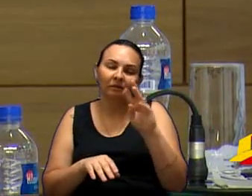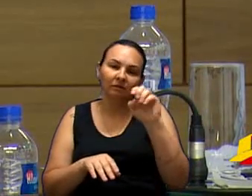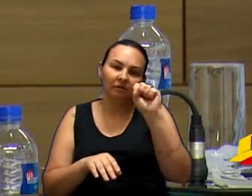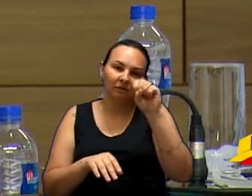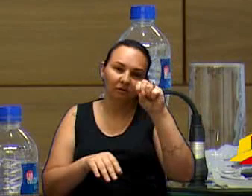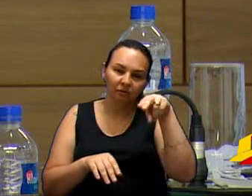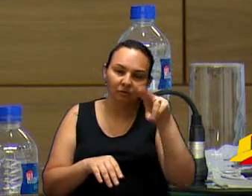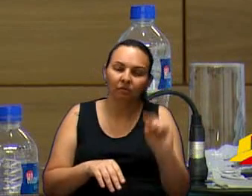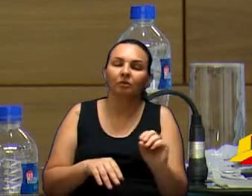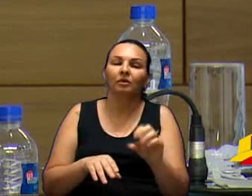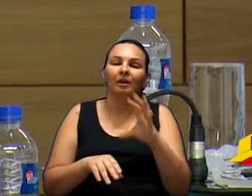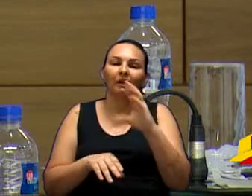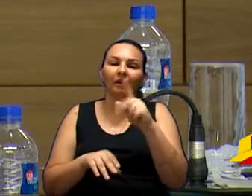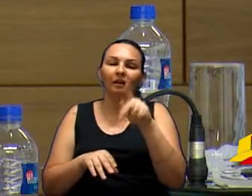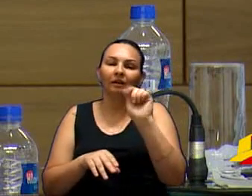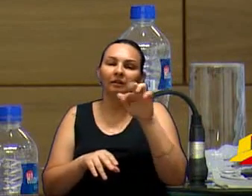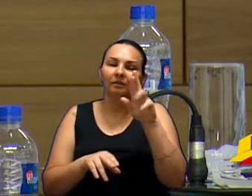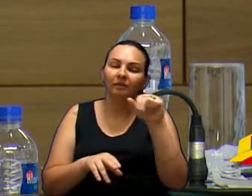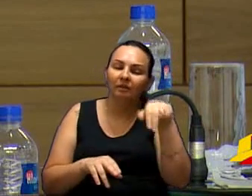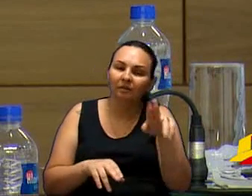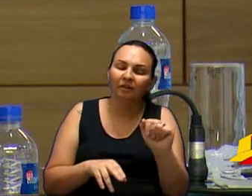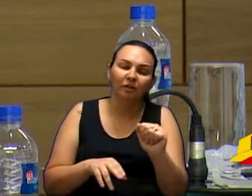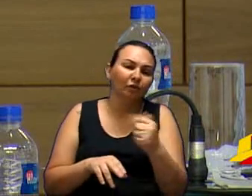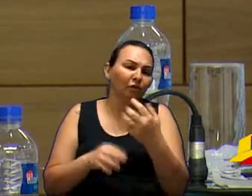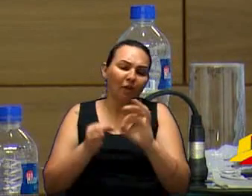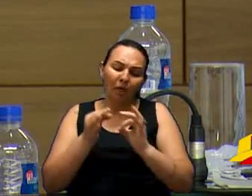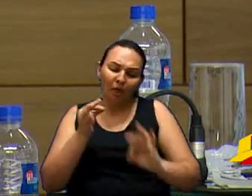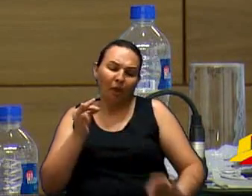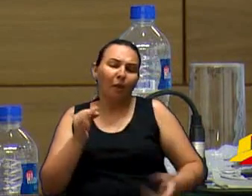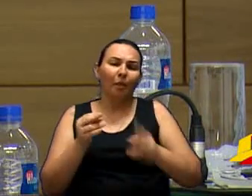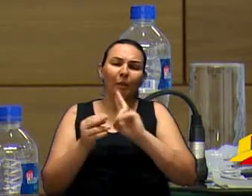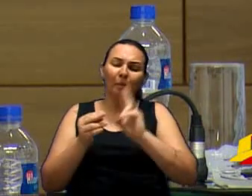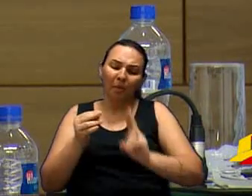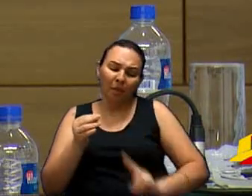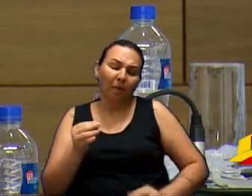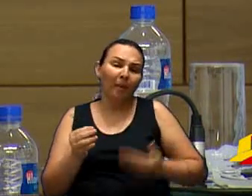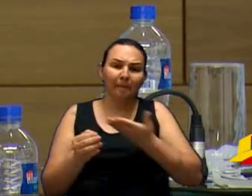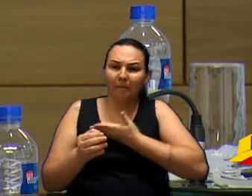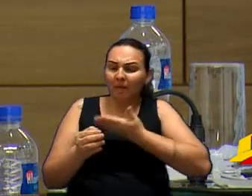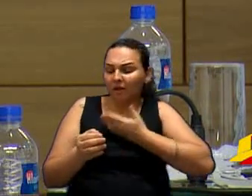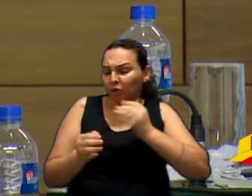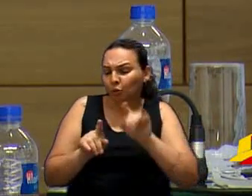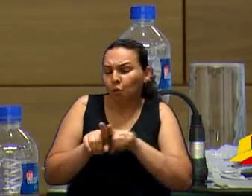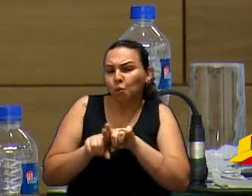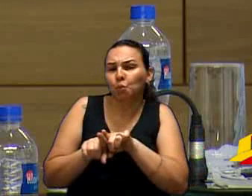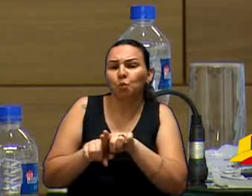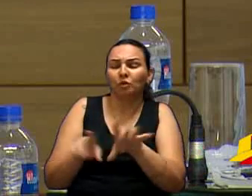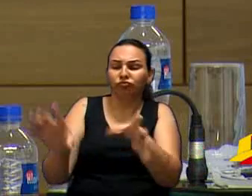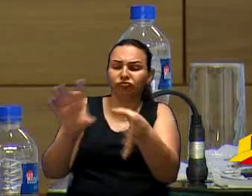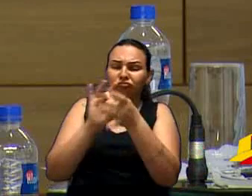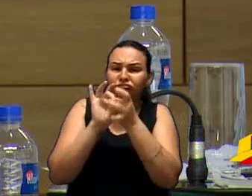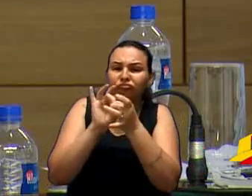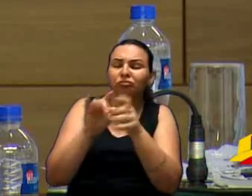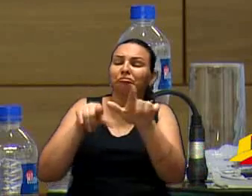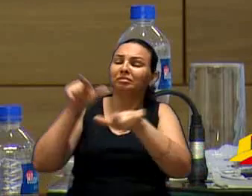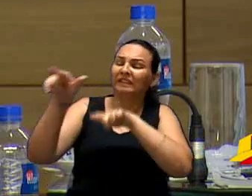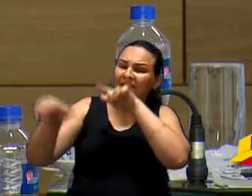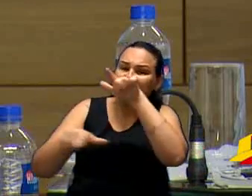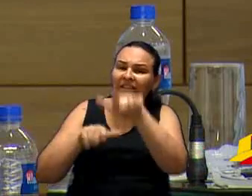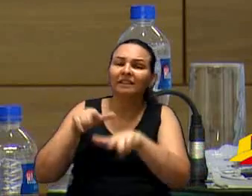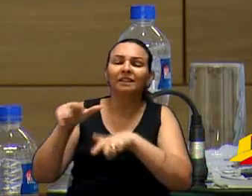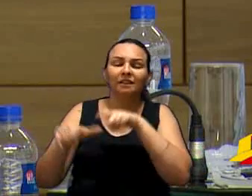e carina as pessoas que falaram eu não vou nem estender o nome de todo mundo que são todos amigos irmãos parceiros e trabalhadores